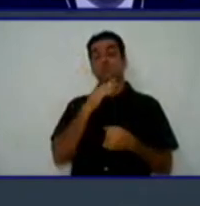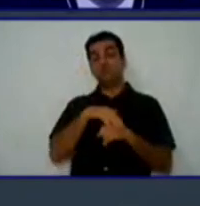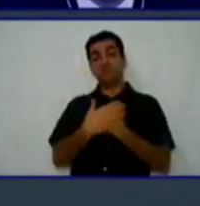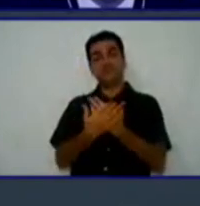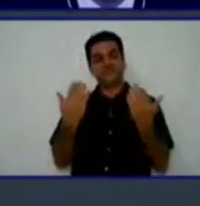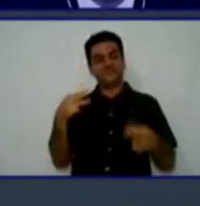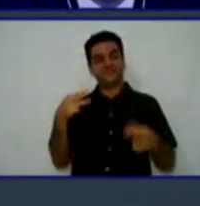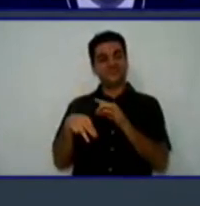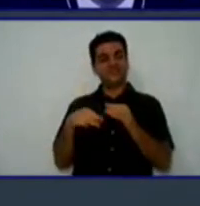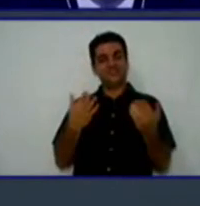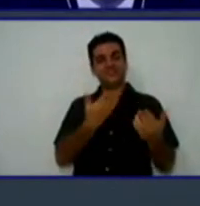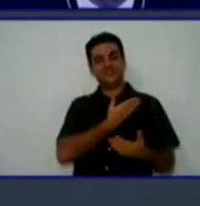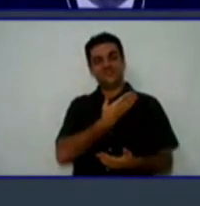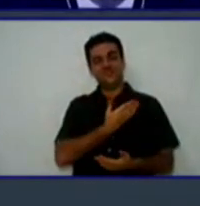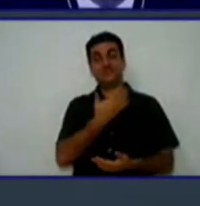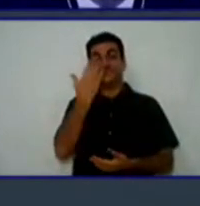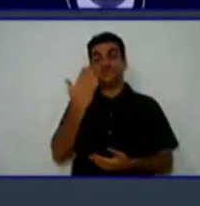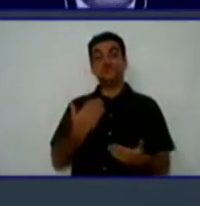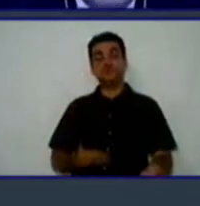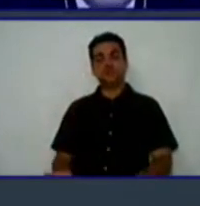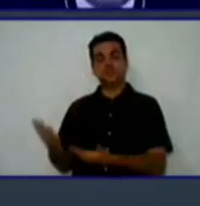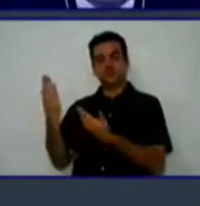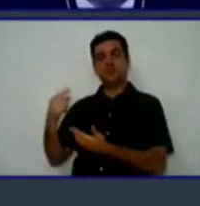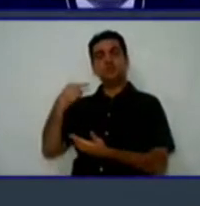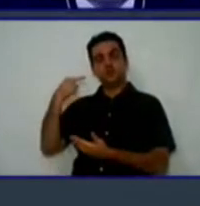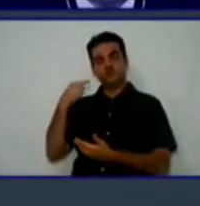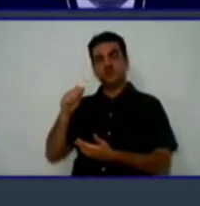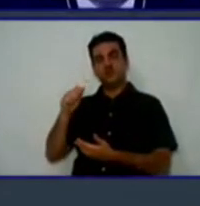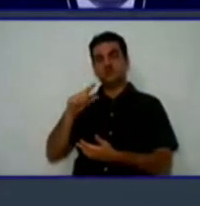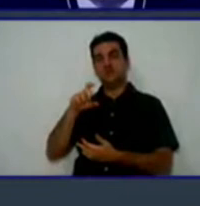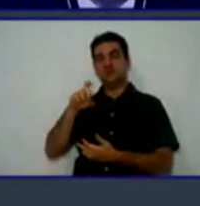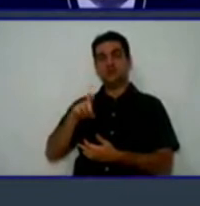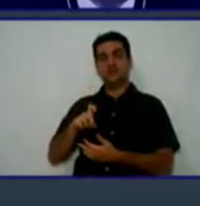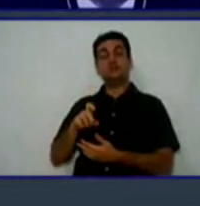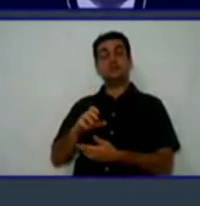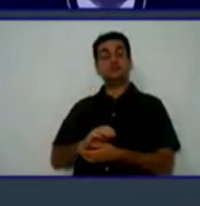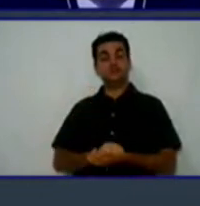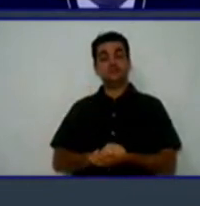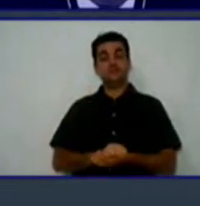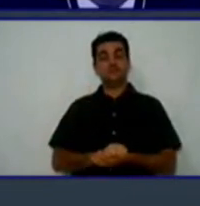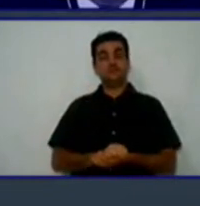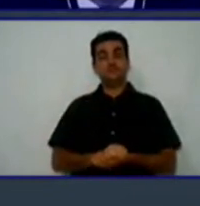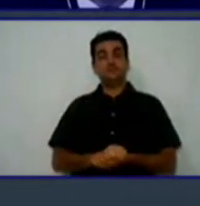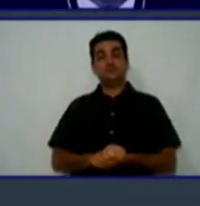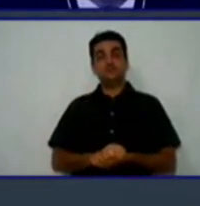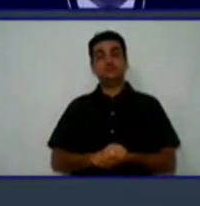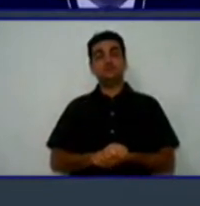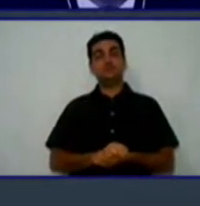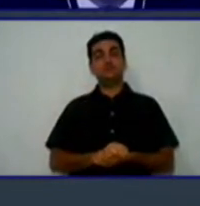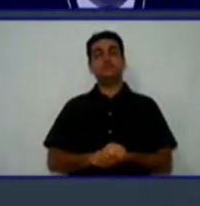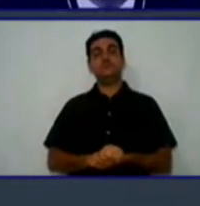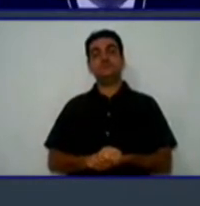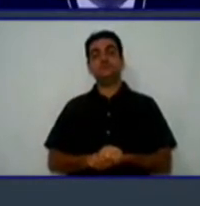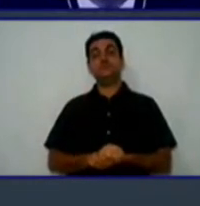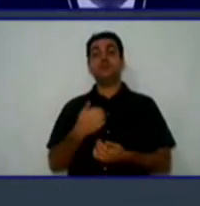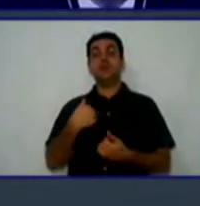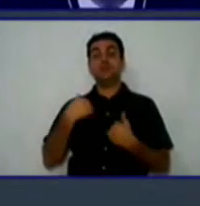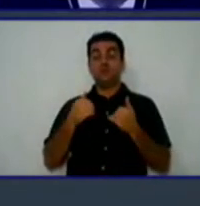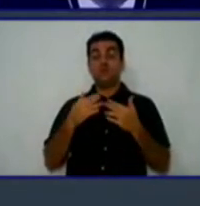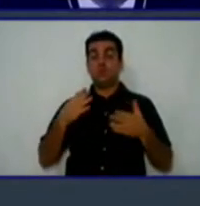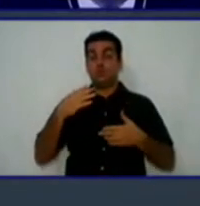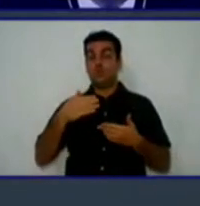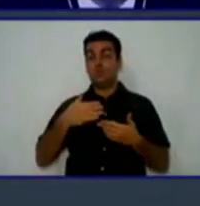Que estendo também ao doutor Alex Barros, causídico do requerente. Eu vou iniciar dizendo que